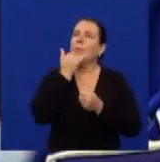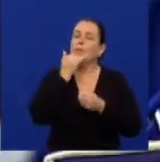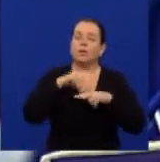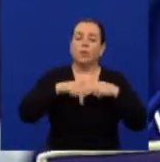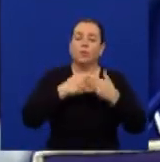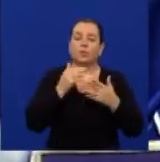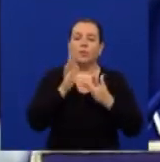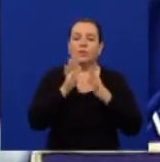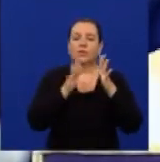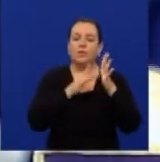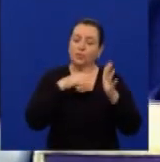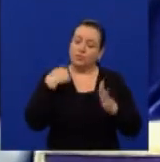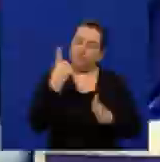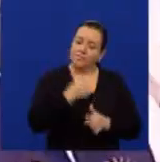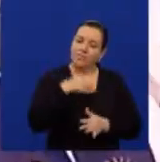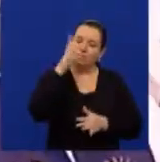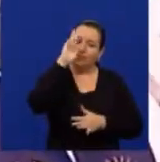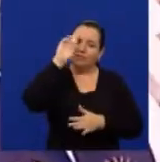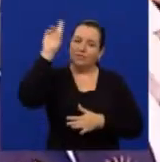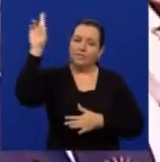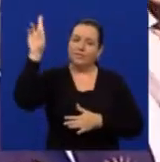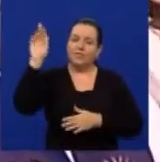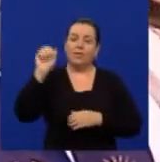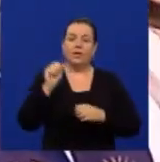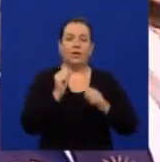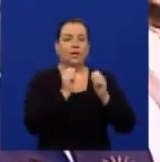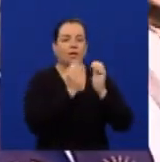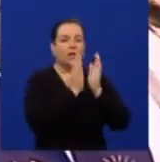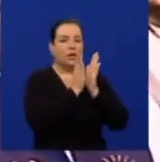Cristo nosso Senhor.